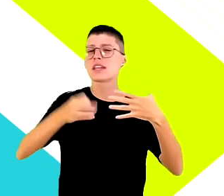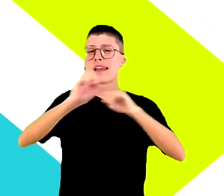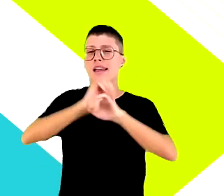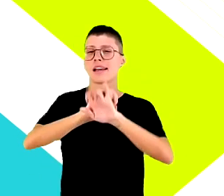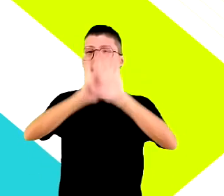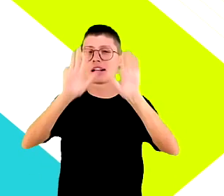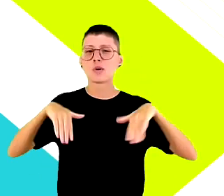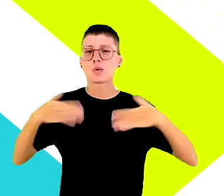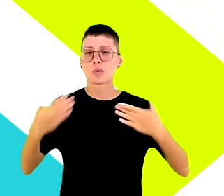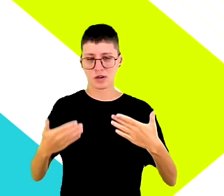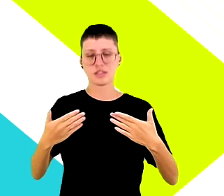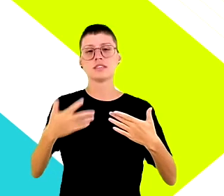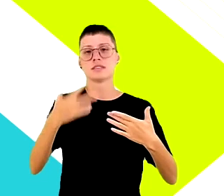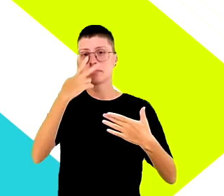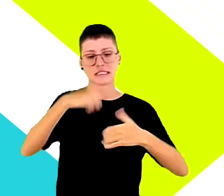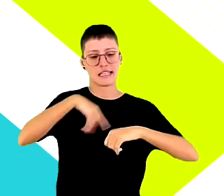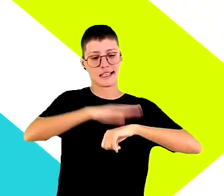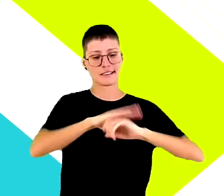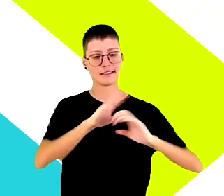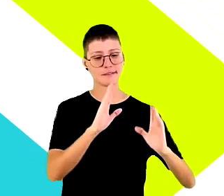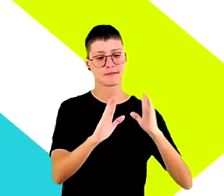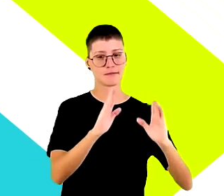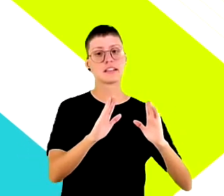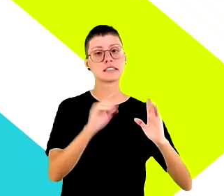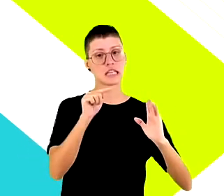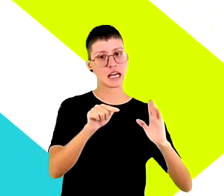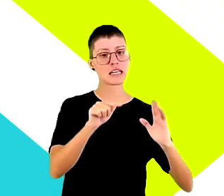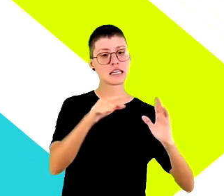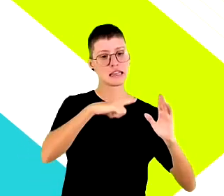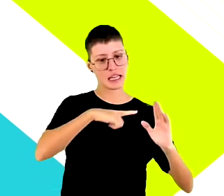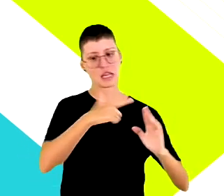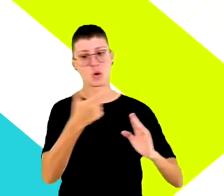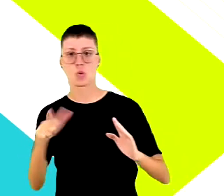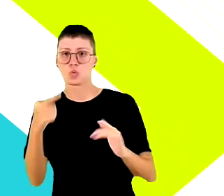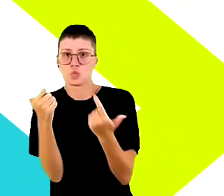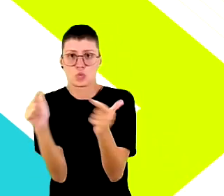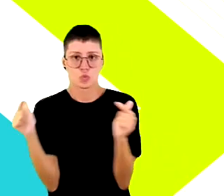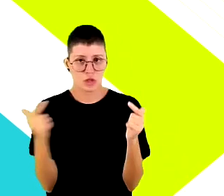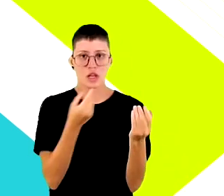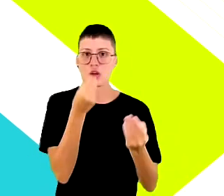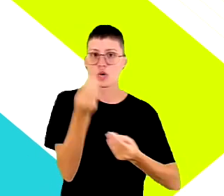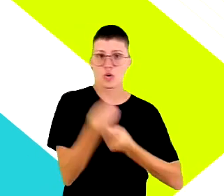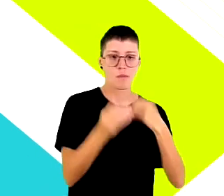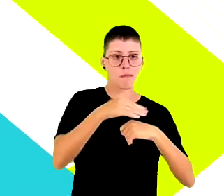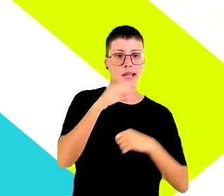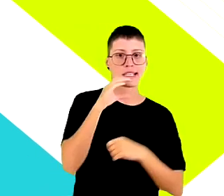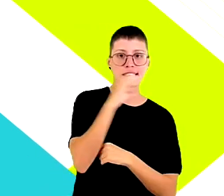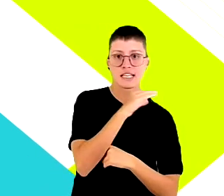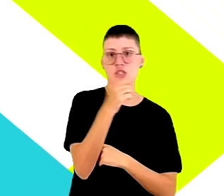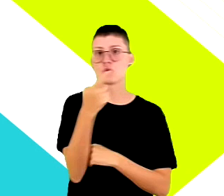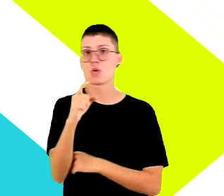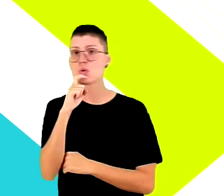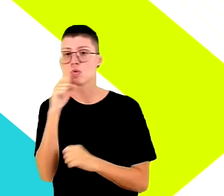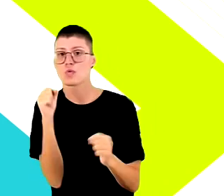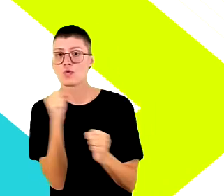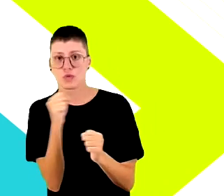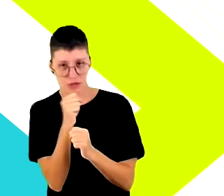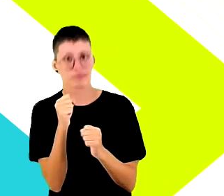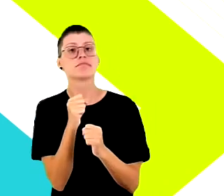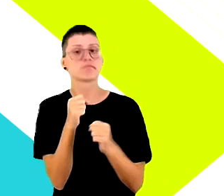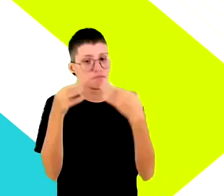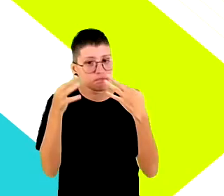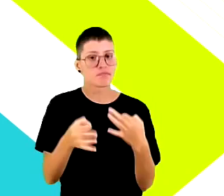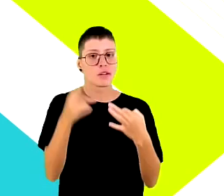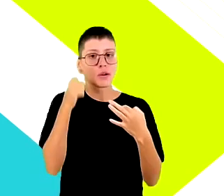dentro de uma fazenda chove num canto, não chove do outro, num ponto é mais quente, no outro é mais frio. Então, a gente consegue trazer a